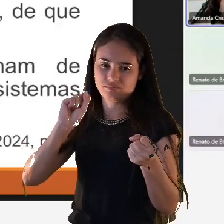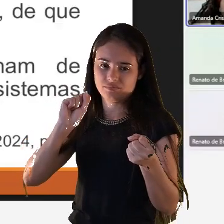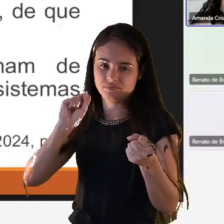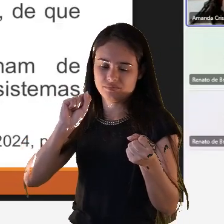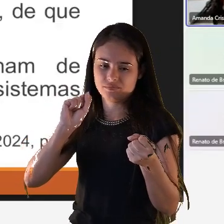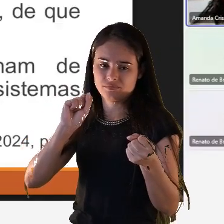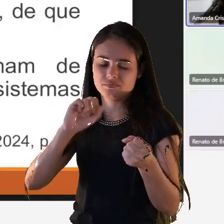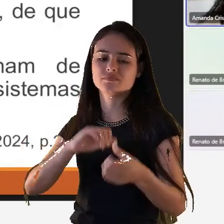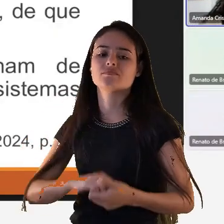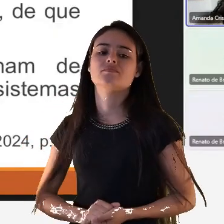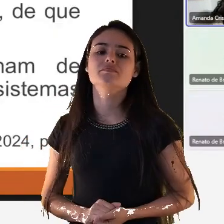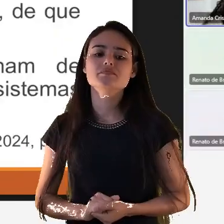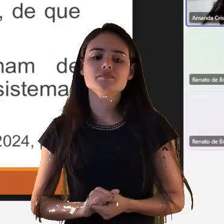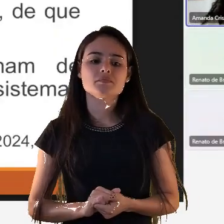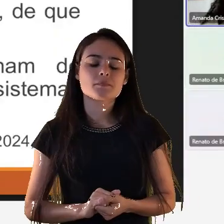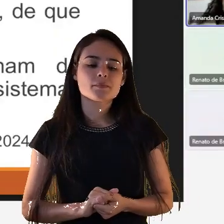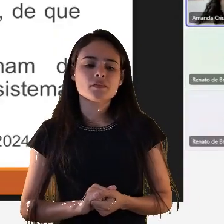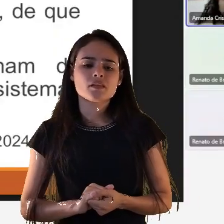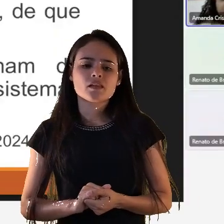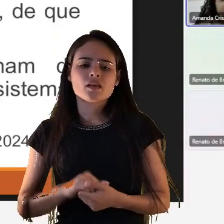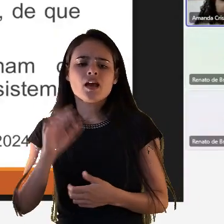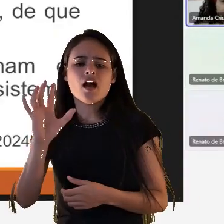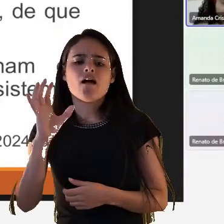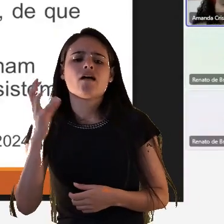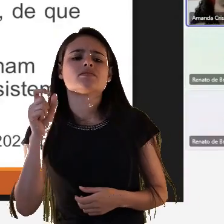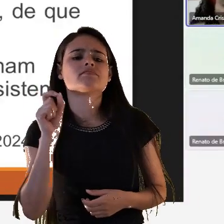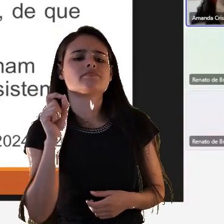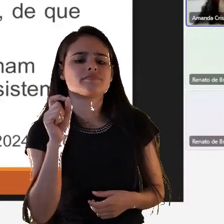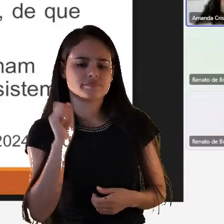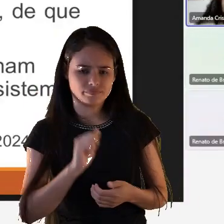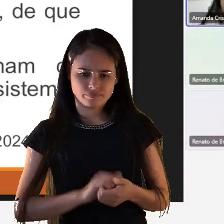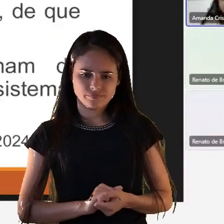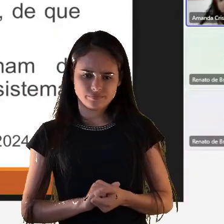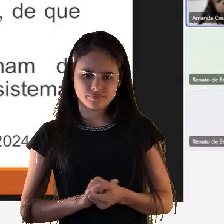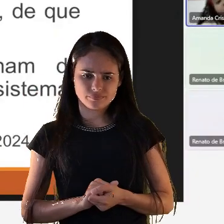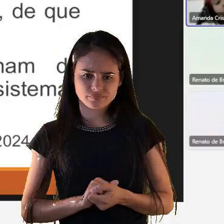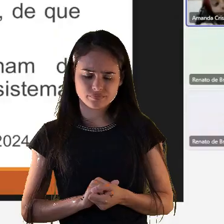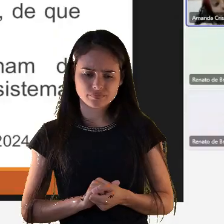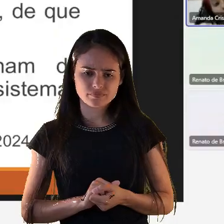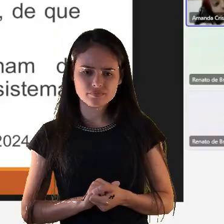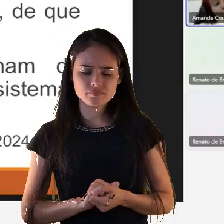Essa visão ela ficou durante anos, né?